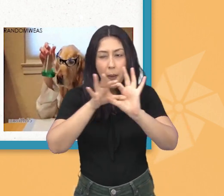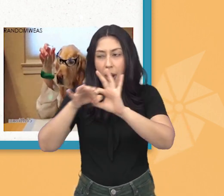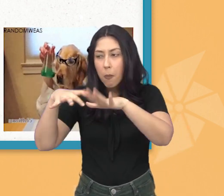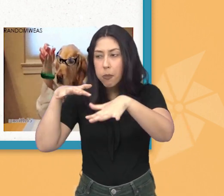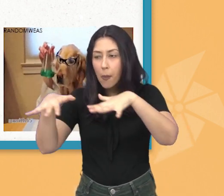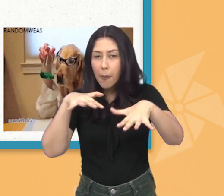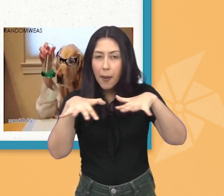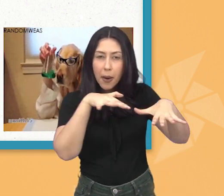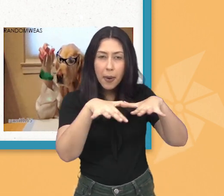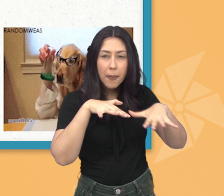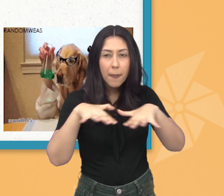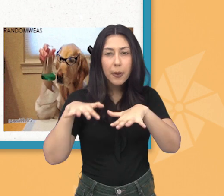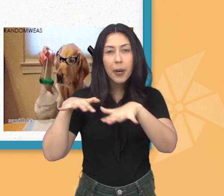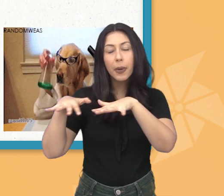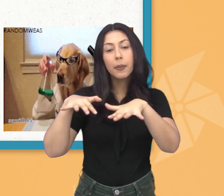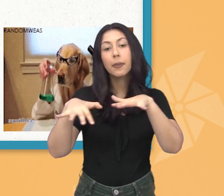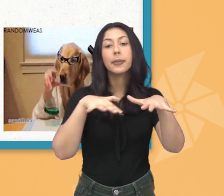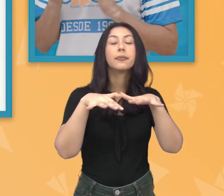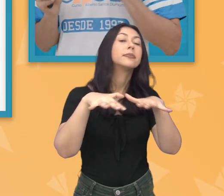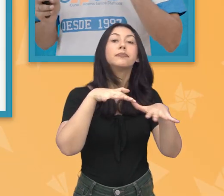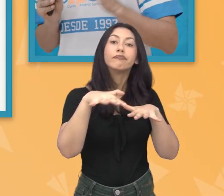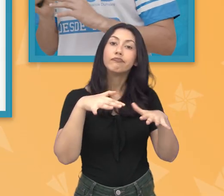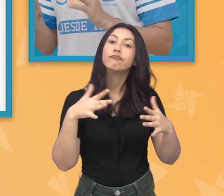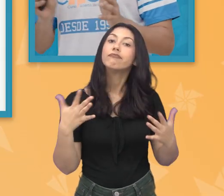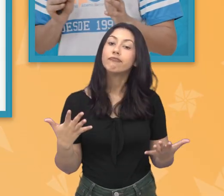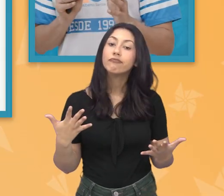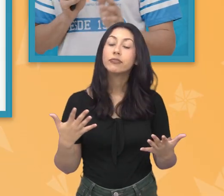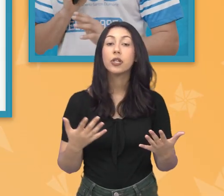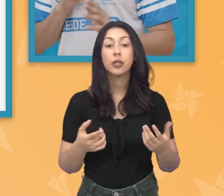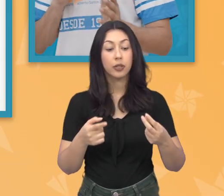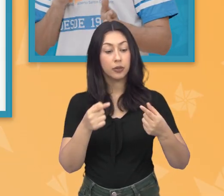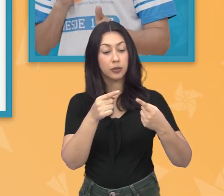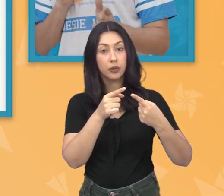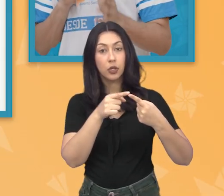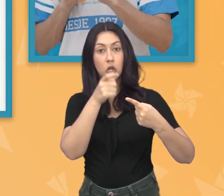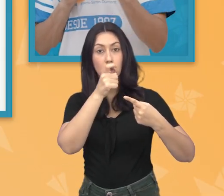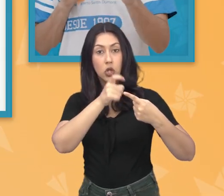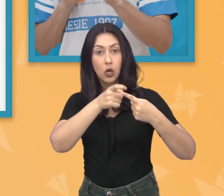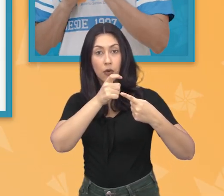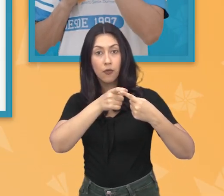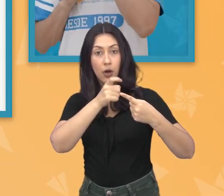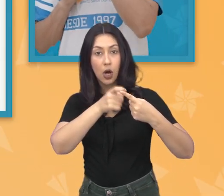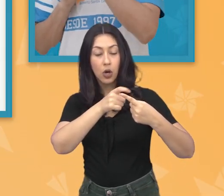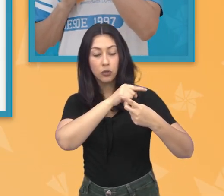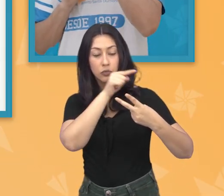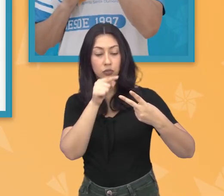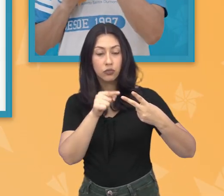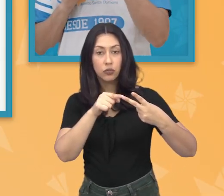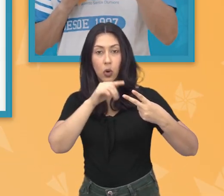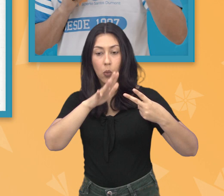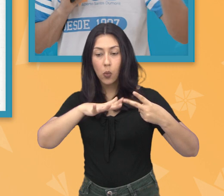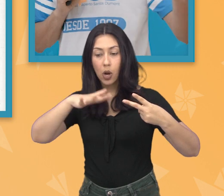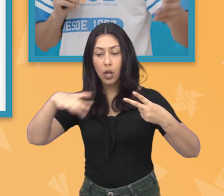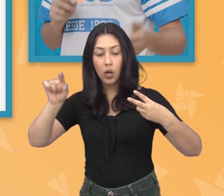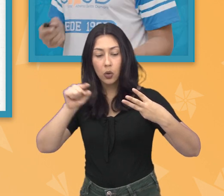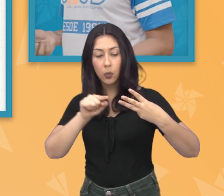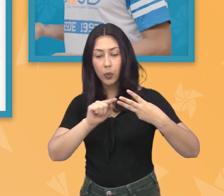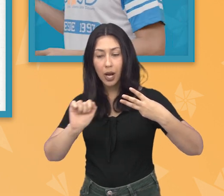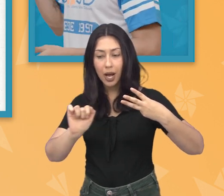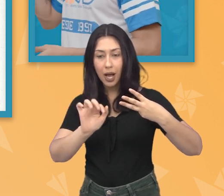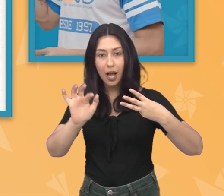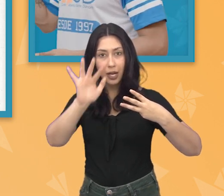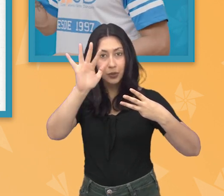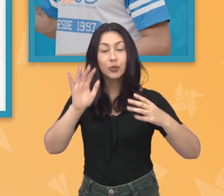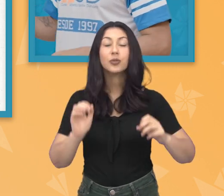das moléculas, né, dos átomos, onde a gente tem os principais estados sendo físicos, sendo o sólido, o líquido e o